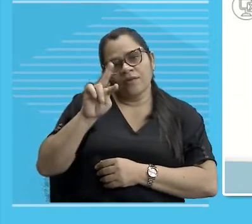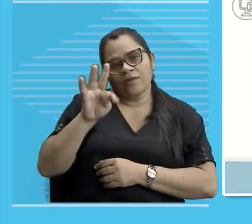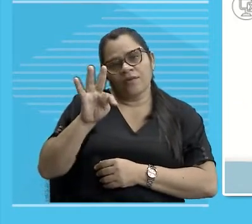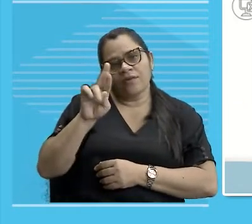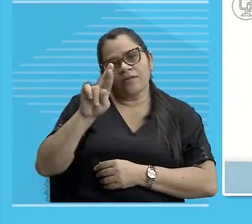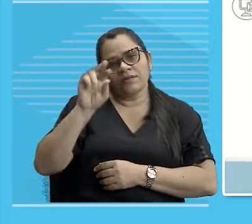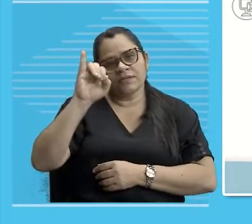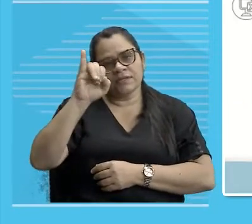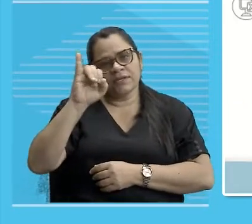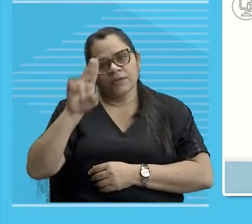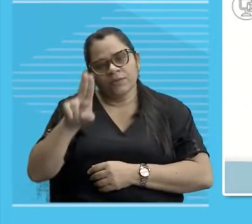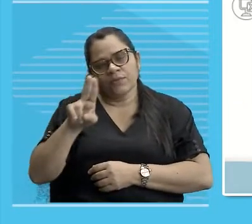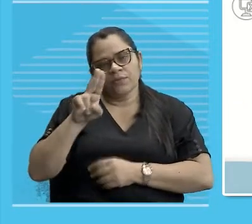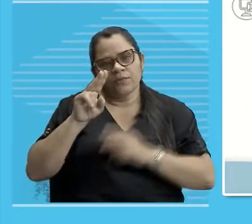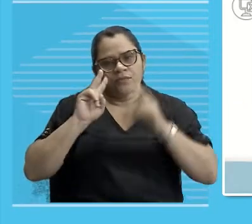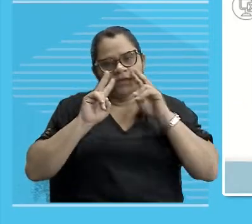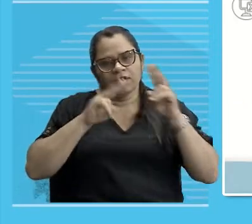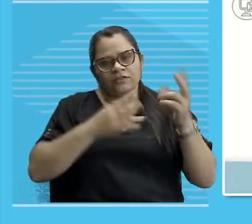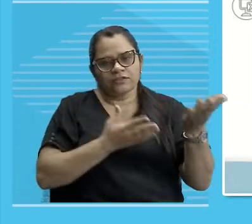disso,